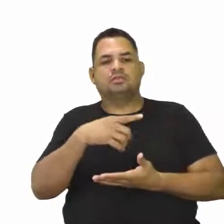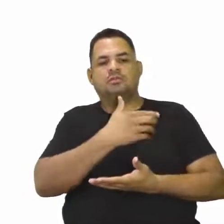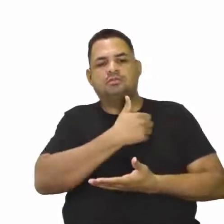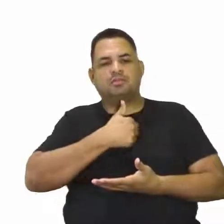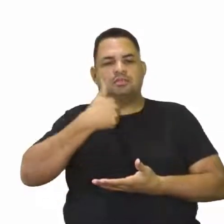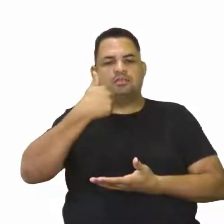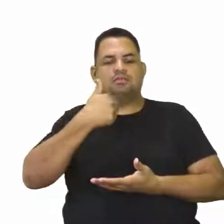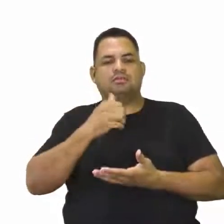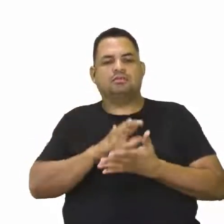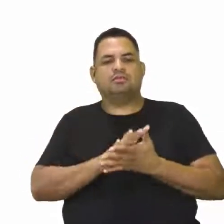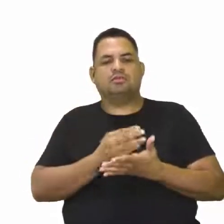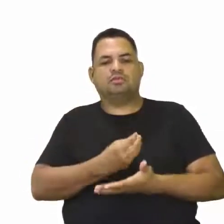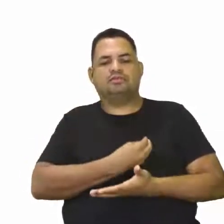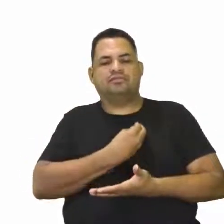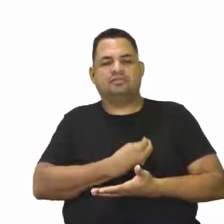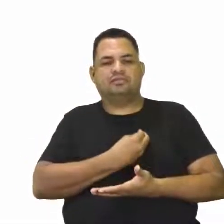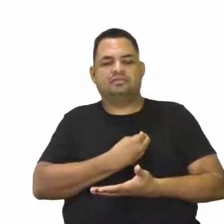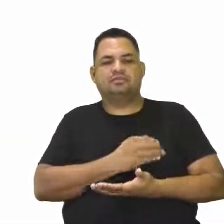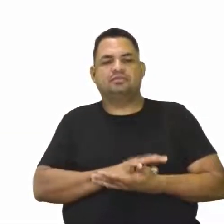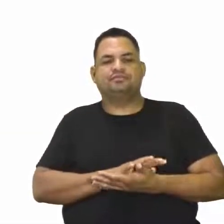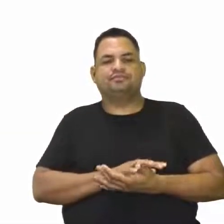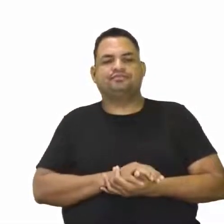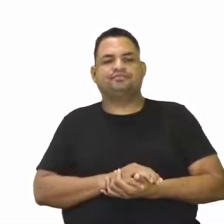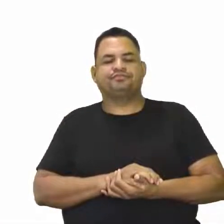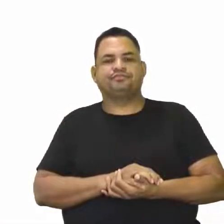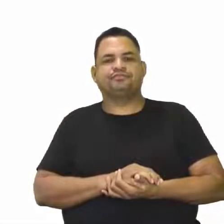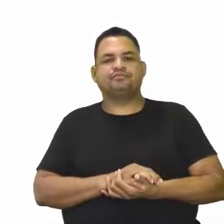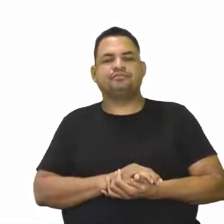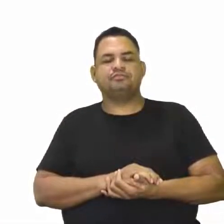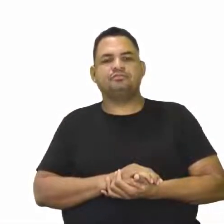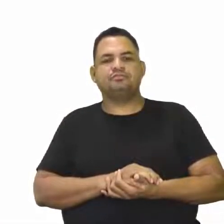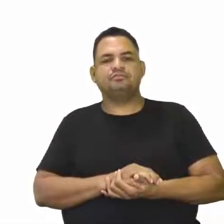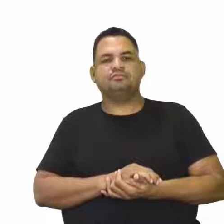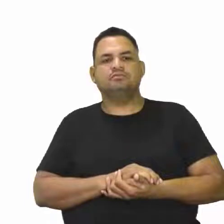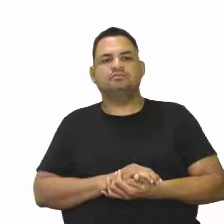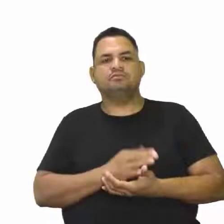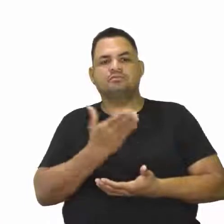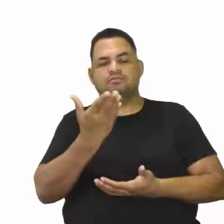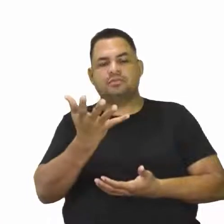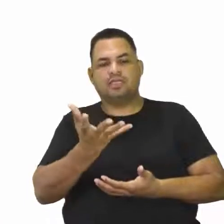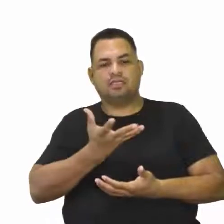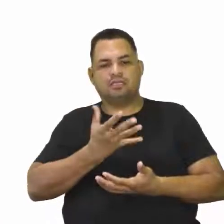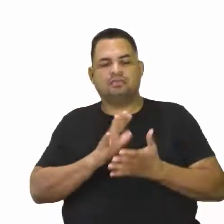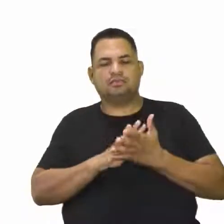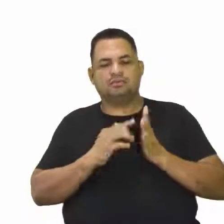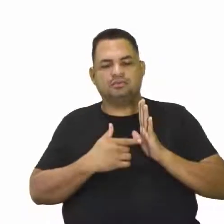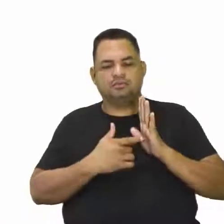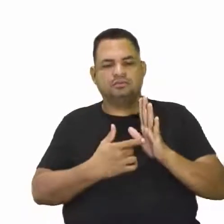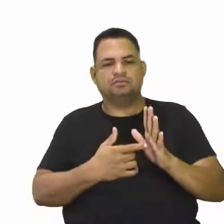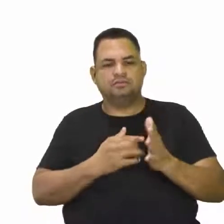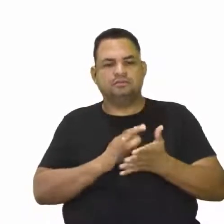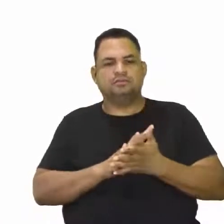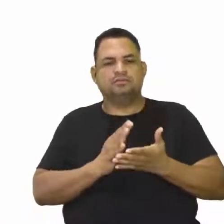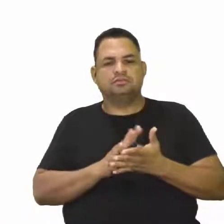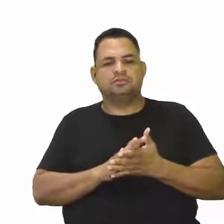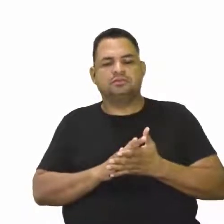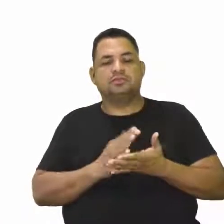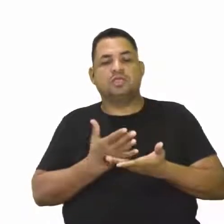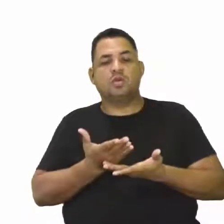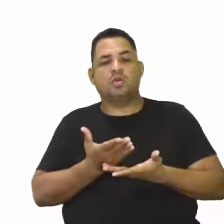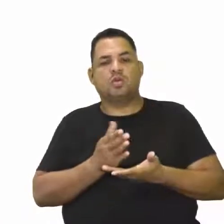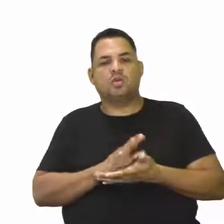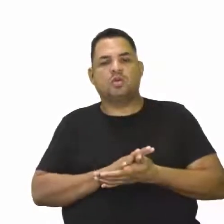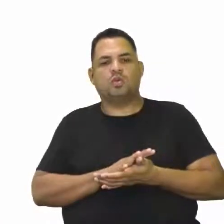condições de vida. Em todo esse discurso dele, o Mujica só queria mostrar para os seus compatriotas que